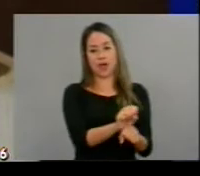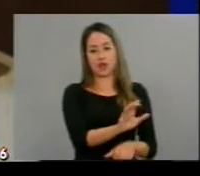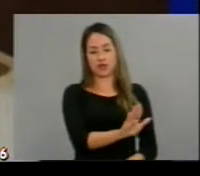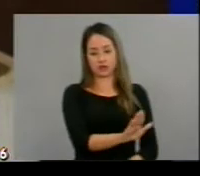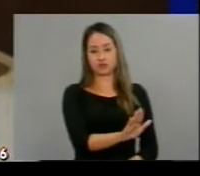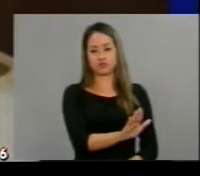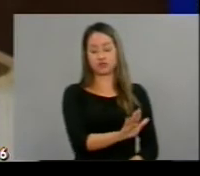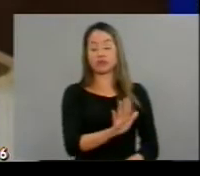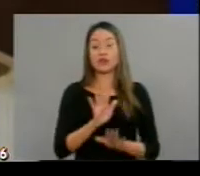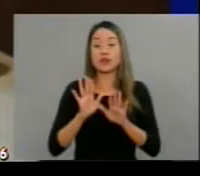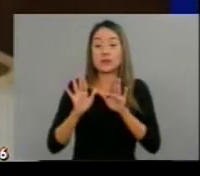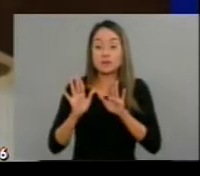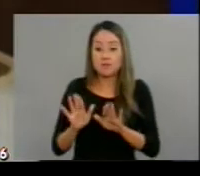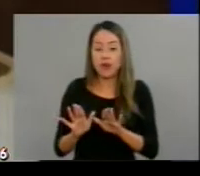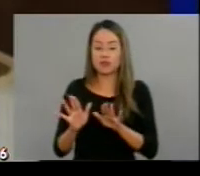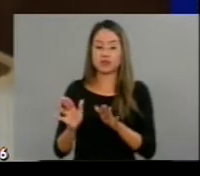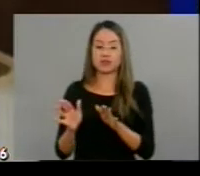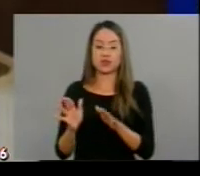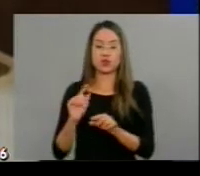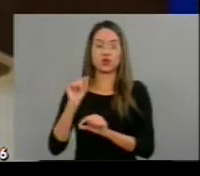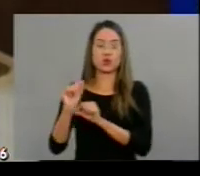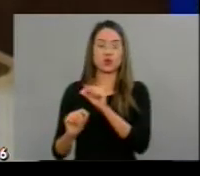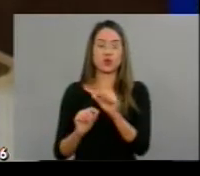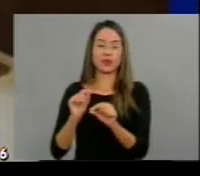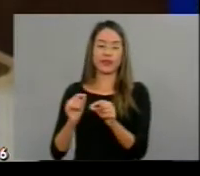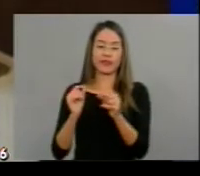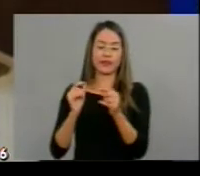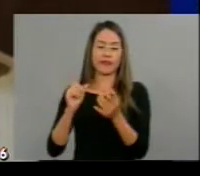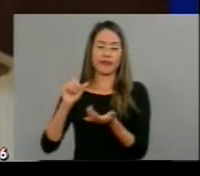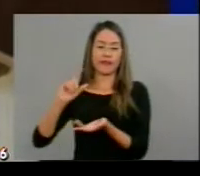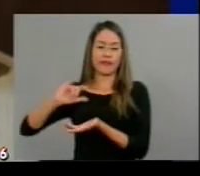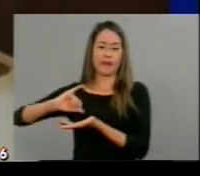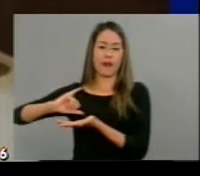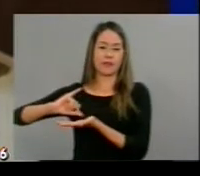congelado o que é para o capital financeiro.